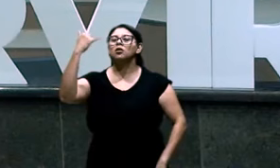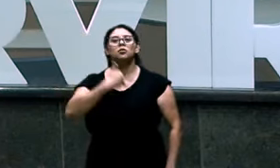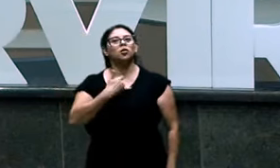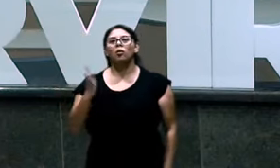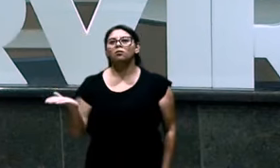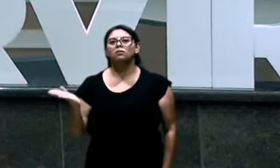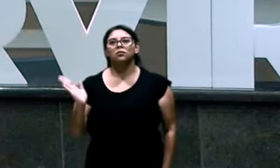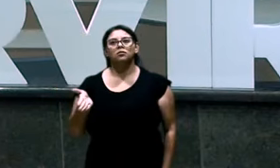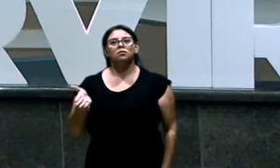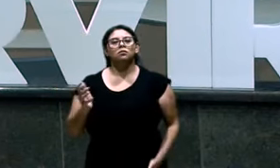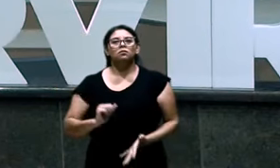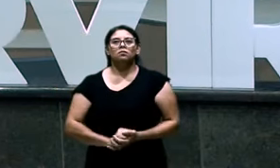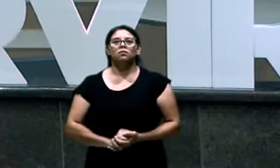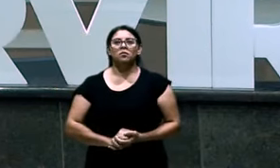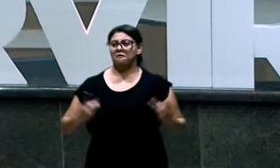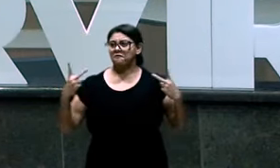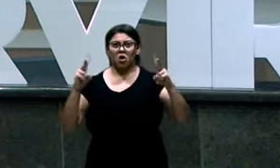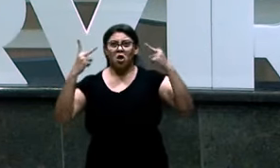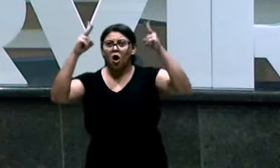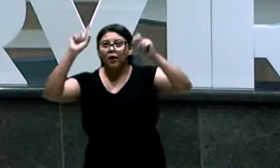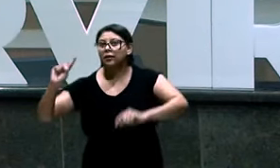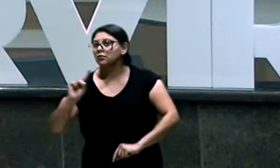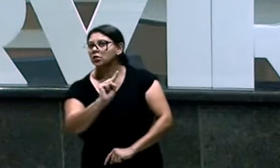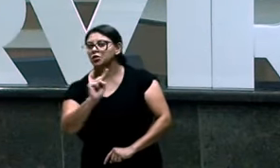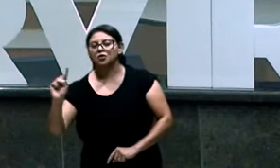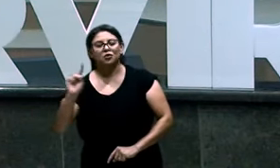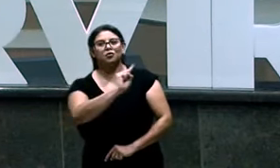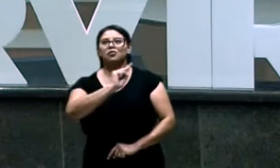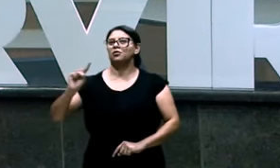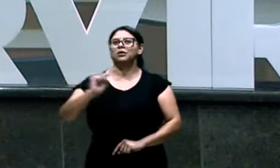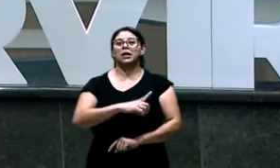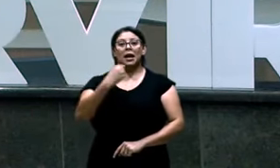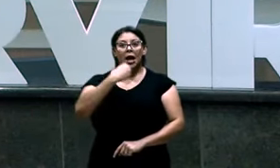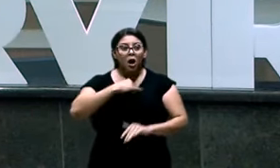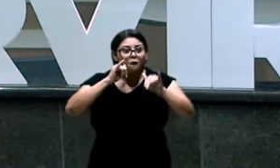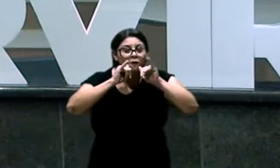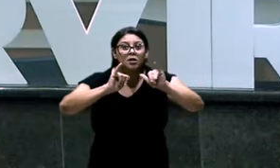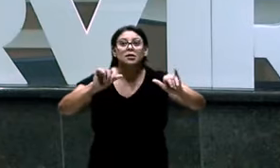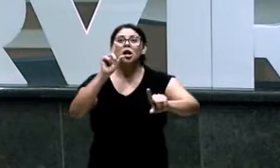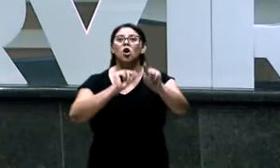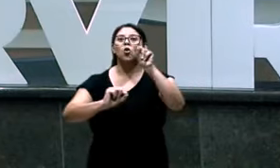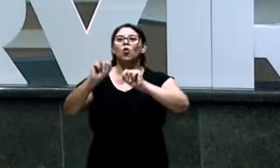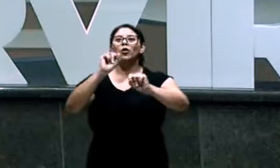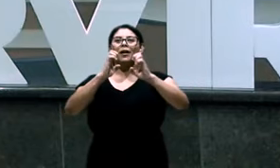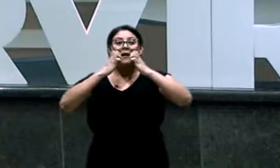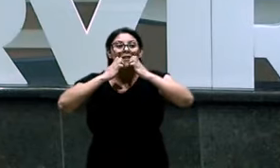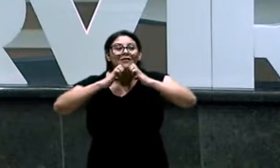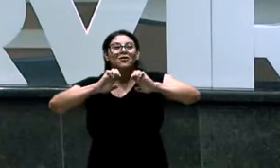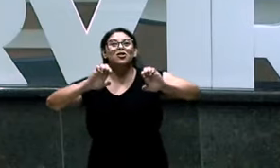Não, não vou te encher de vitória. Eu vim dizer para você que evangelho é abrir mão dos